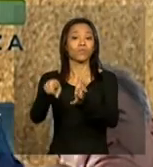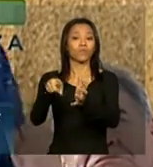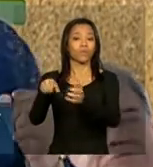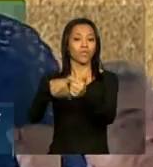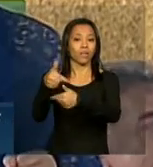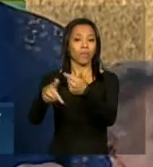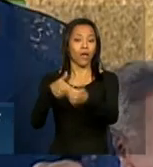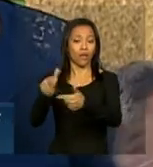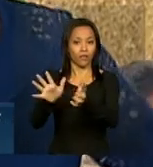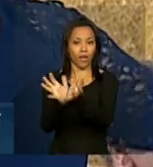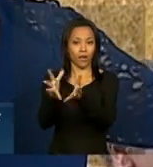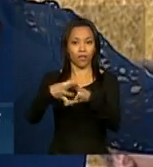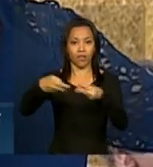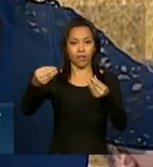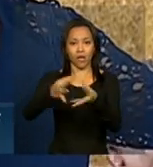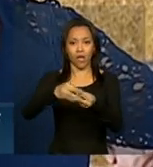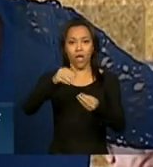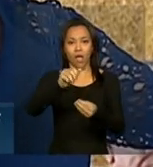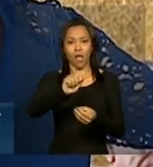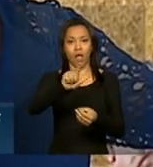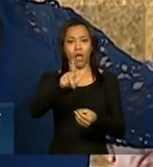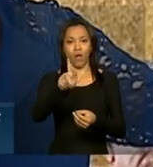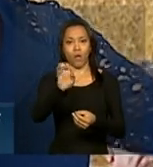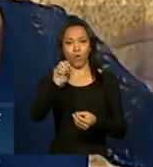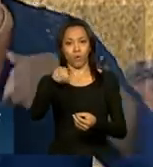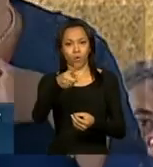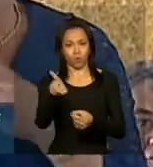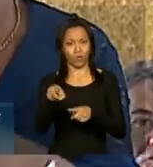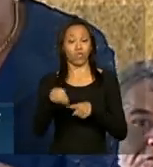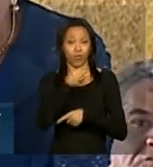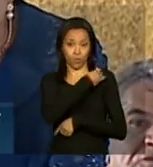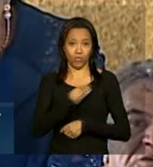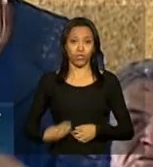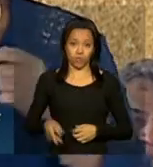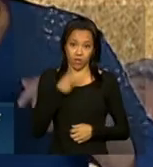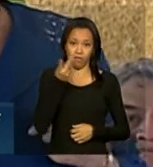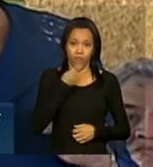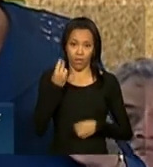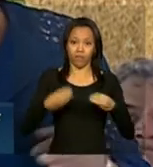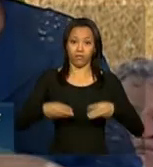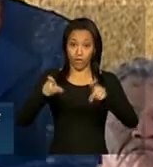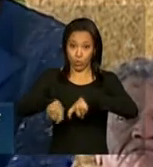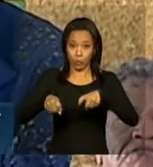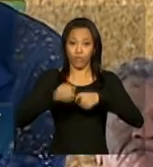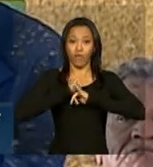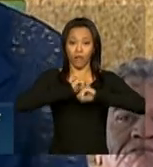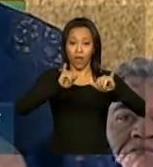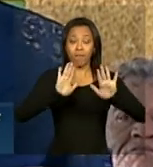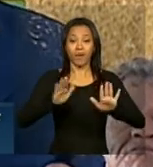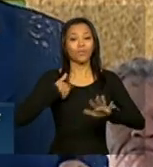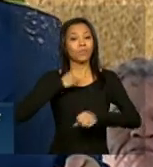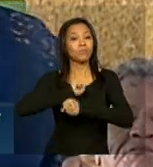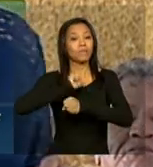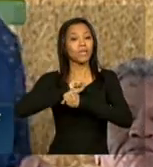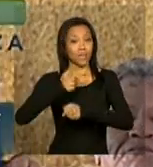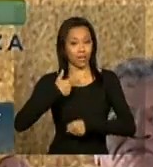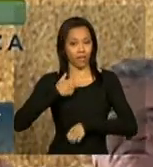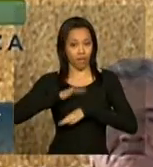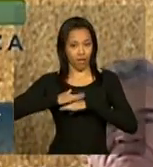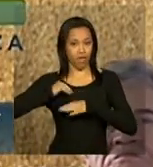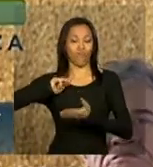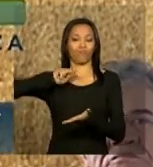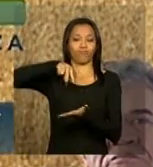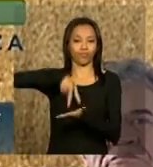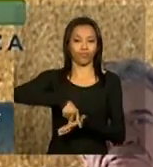aí esperando, que era para ser feito pelo ministro da Agricultura, mas eu esperei essa hora aqui do plano da política